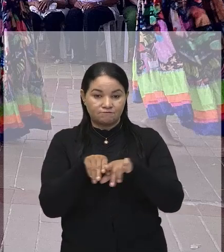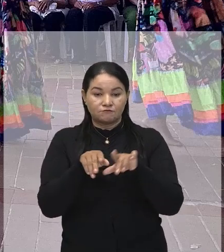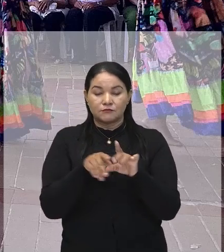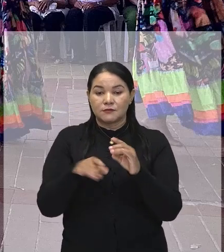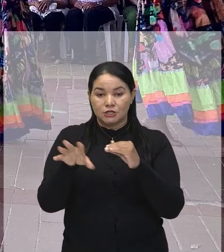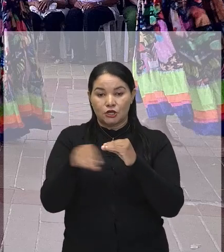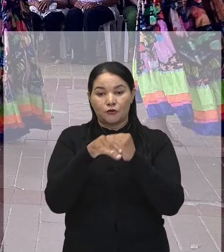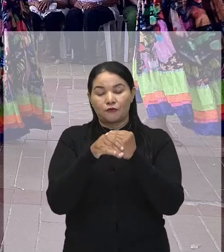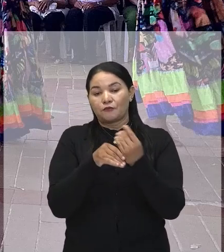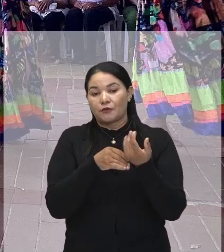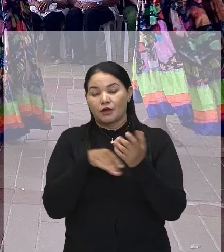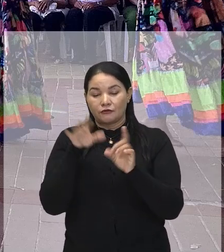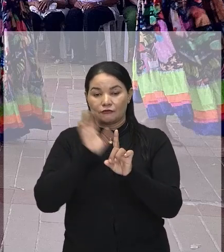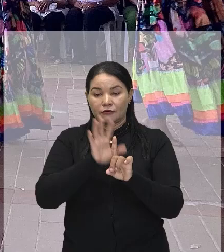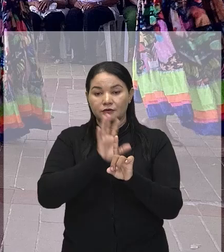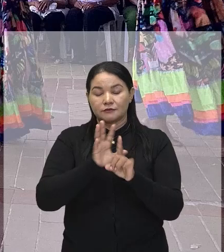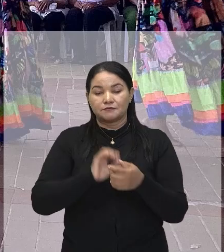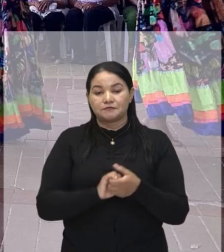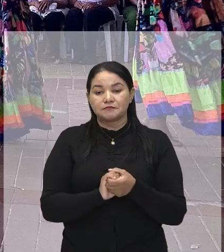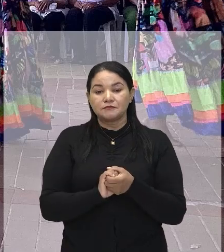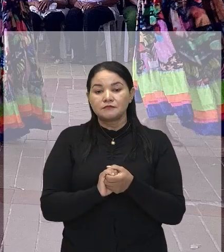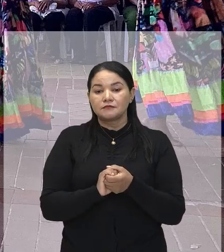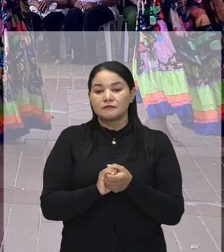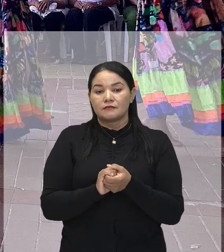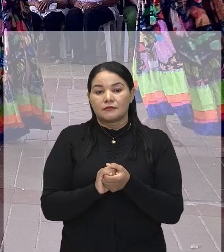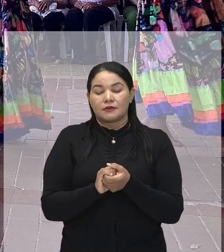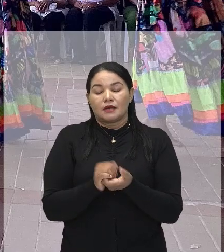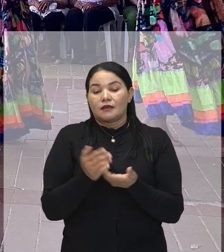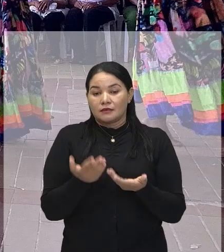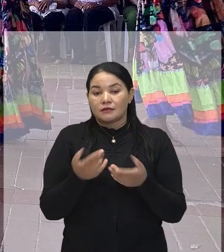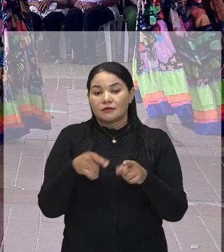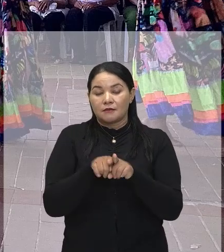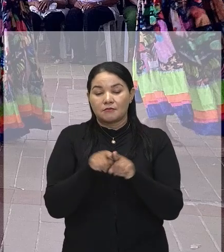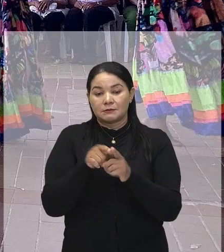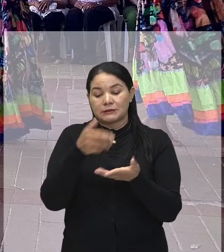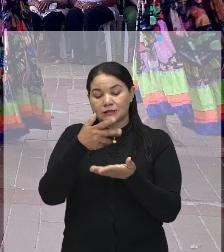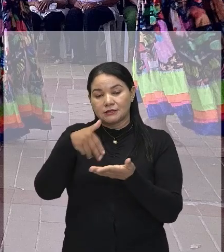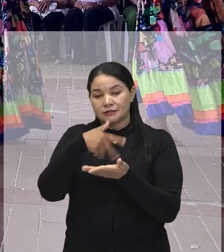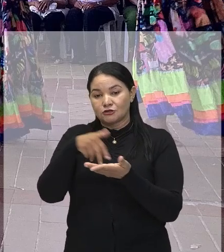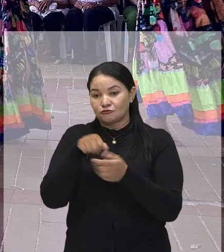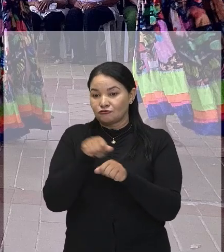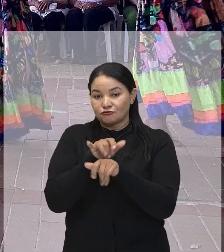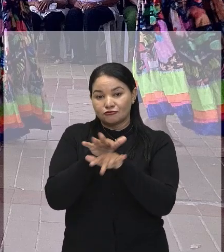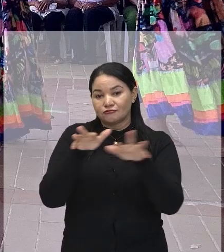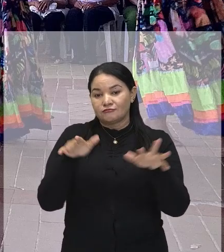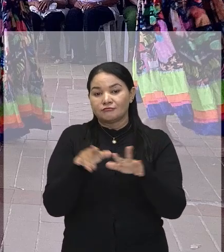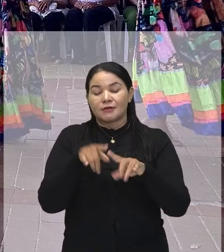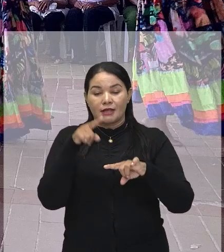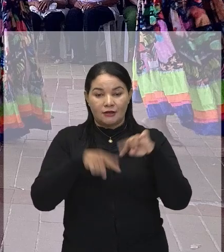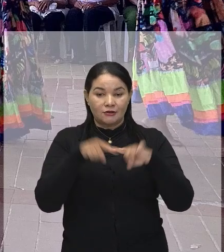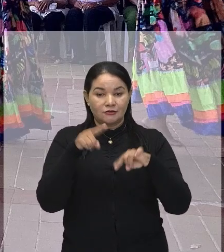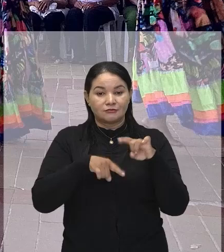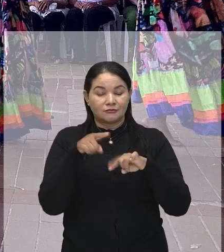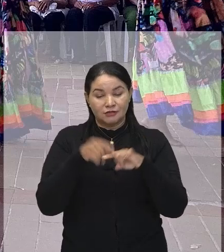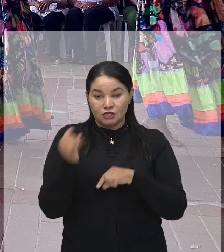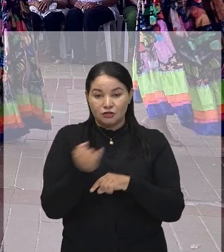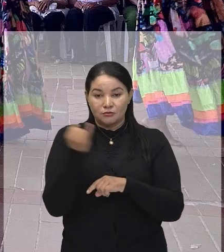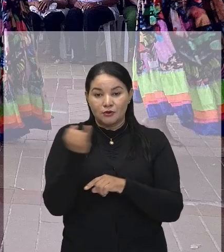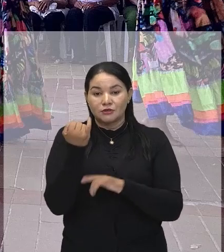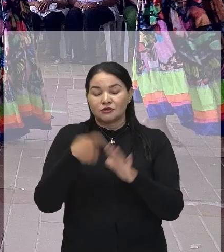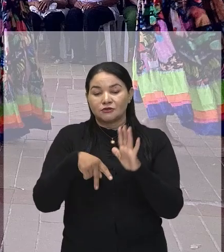Mato Grosso é um estado no qual a dança tem grande difusão, sendo um elemento fundamental da tradição e